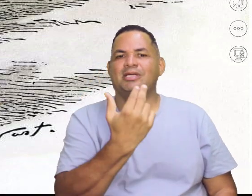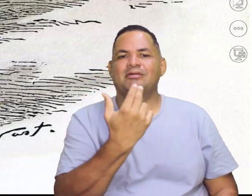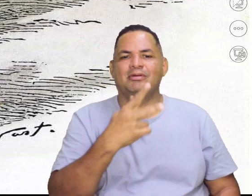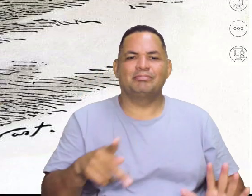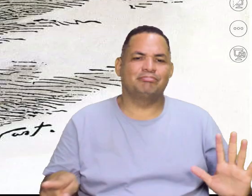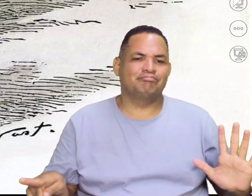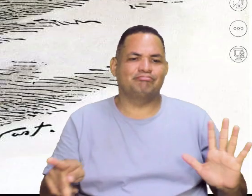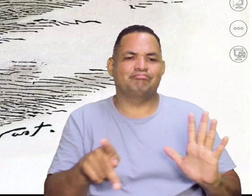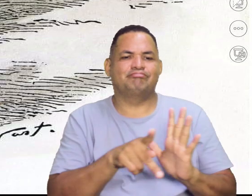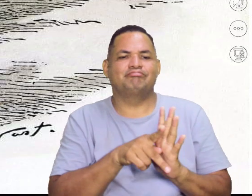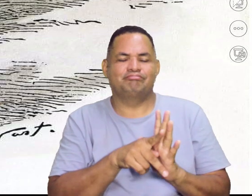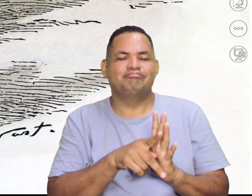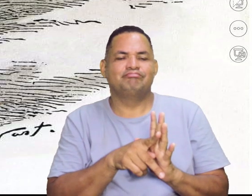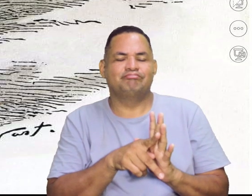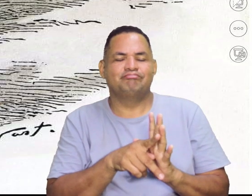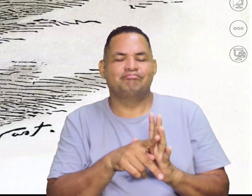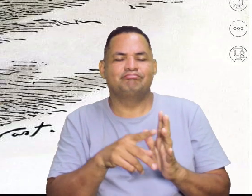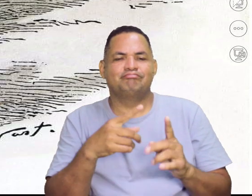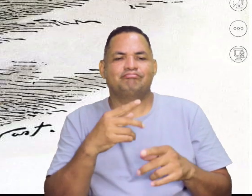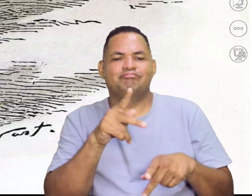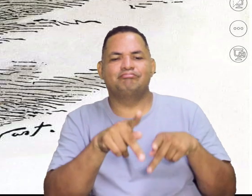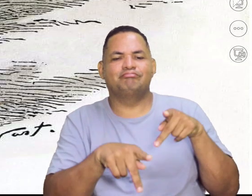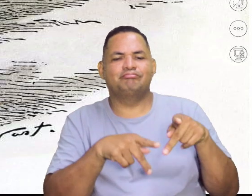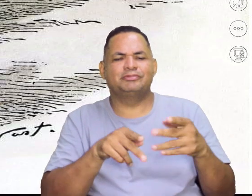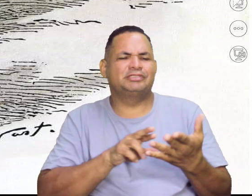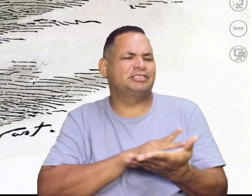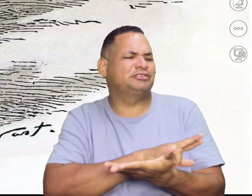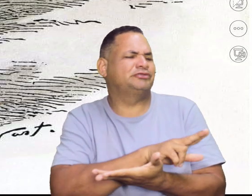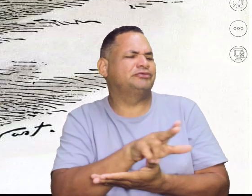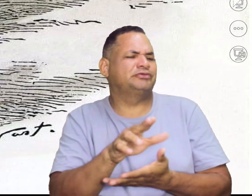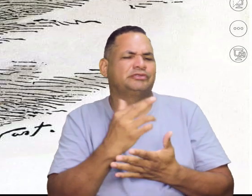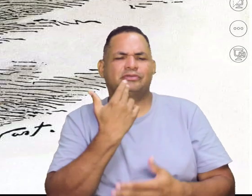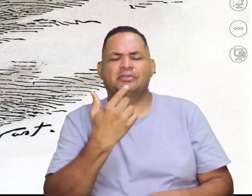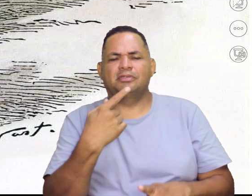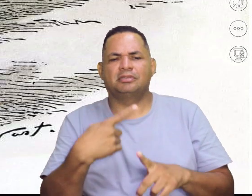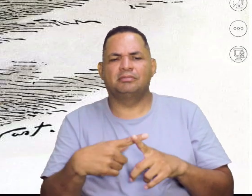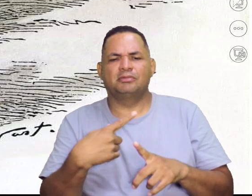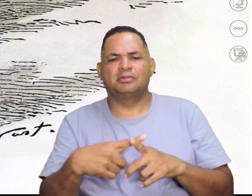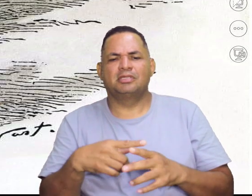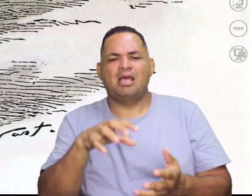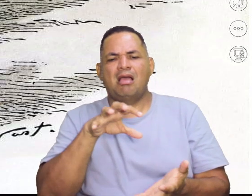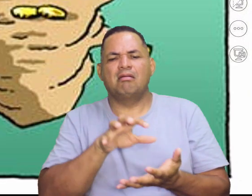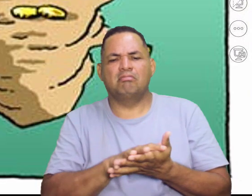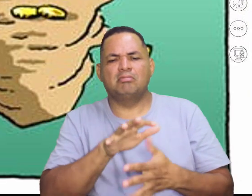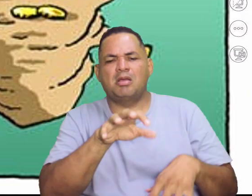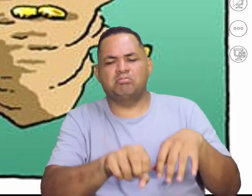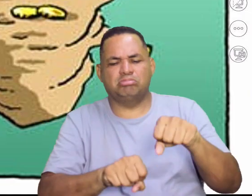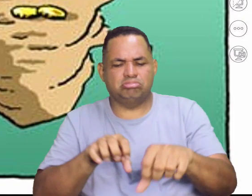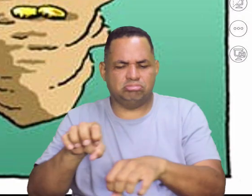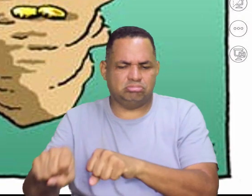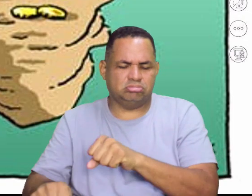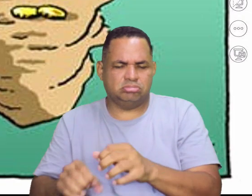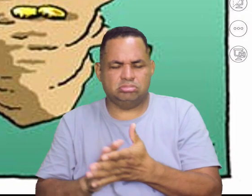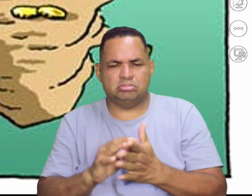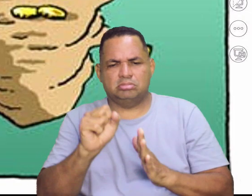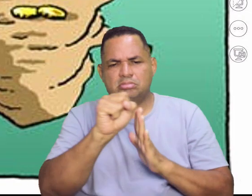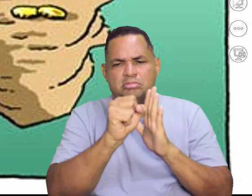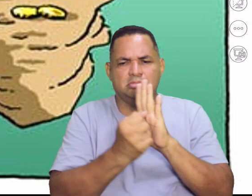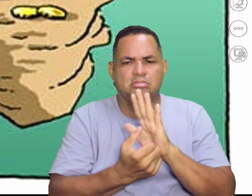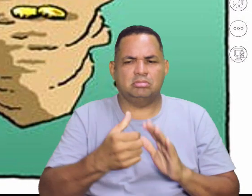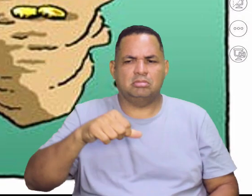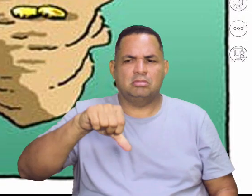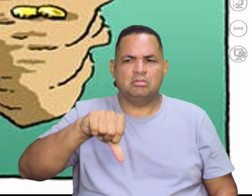idioma próprio. O povo fala várias línguas devido a essa colonização aí do século XIX. E